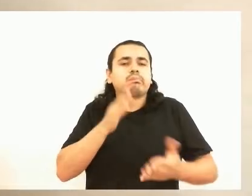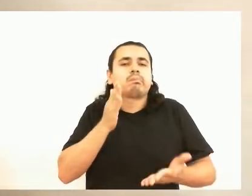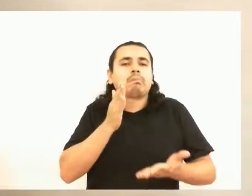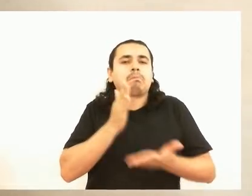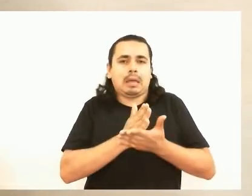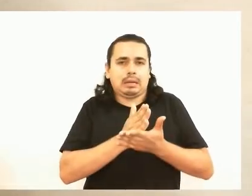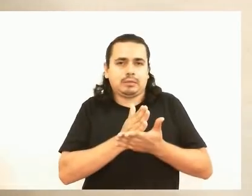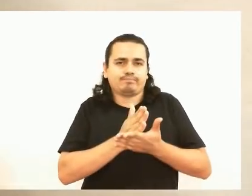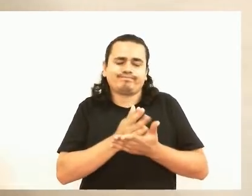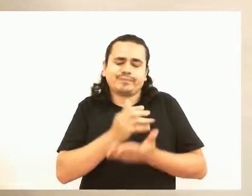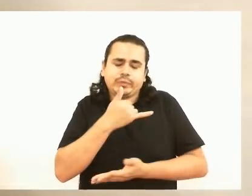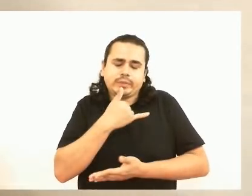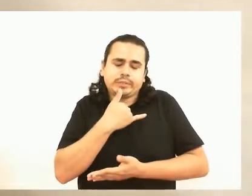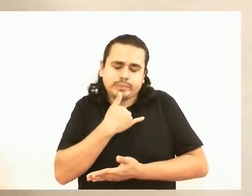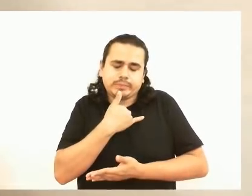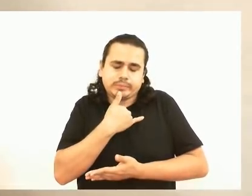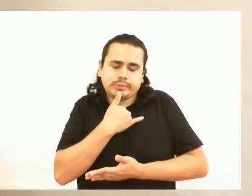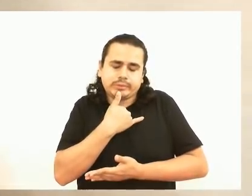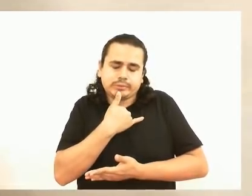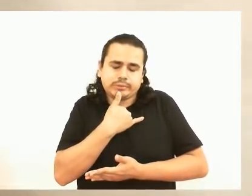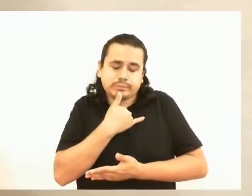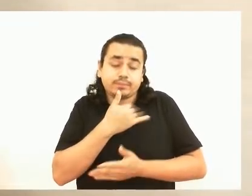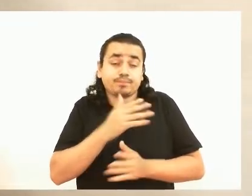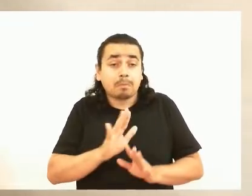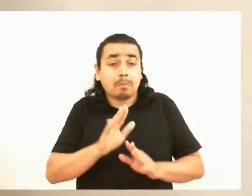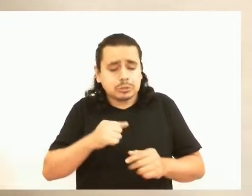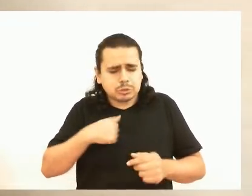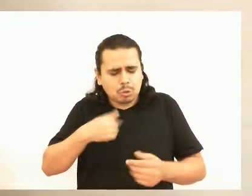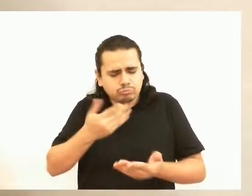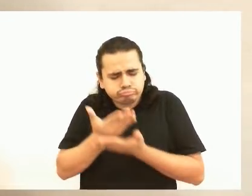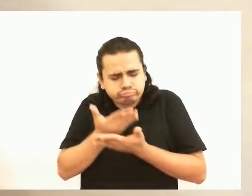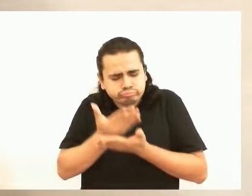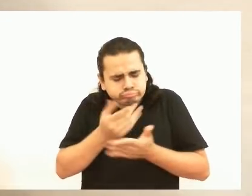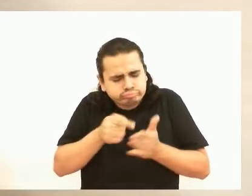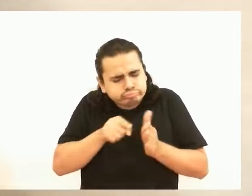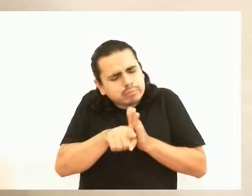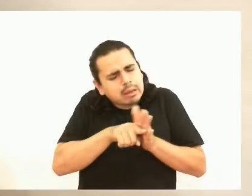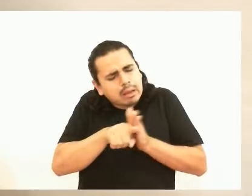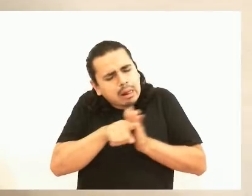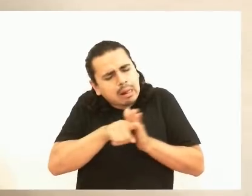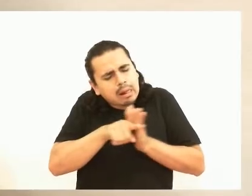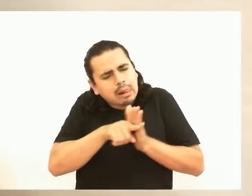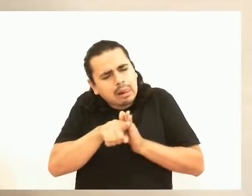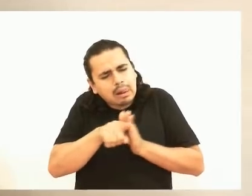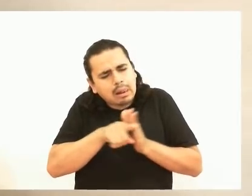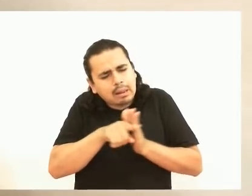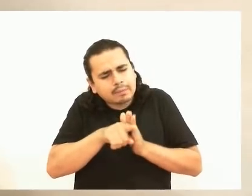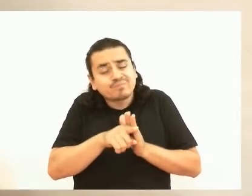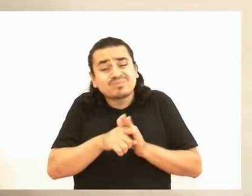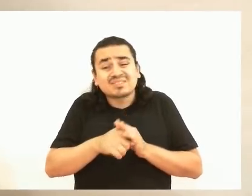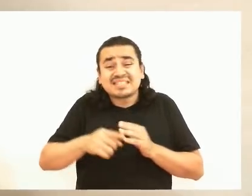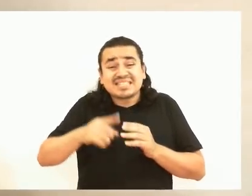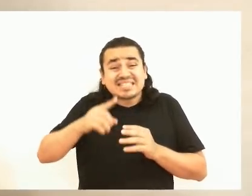é triste falar isso e pelos estudos eu mergulhei bastante nisso cada vez mais está